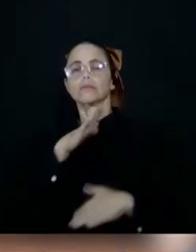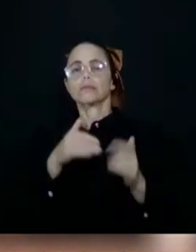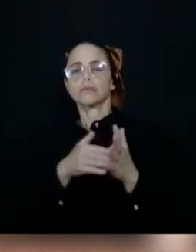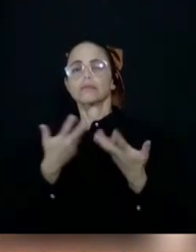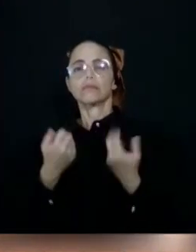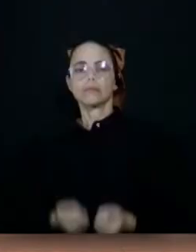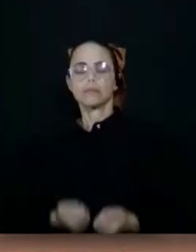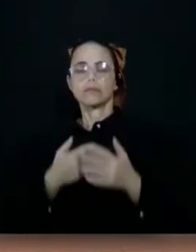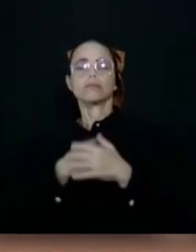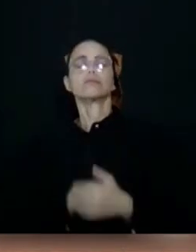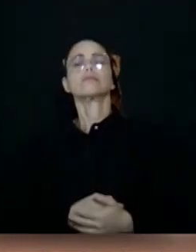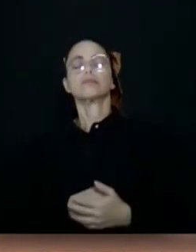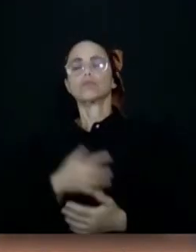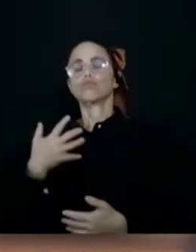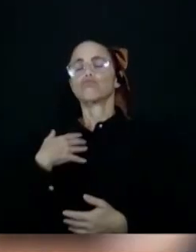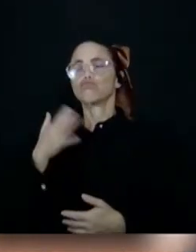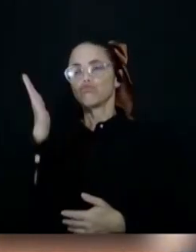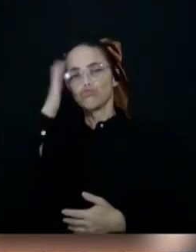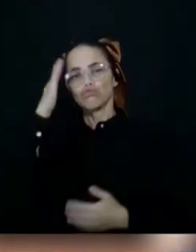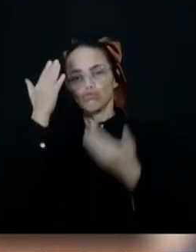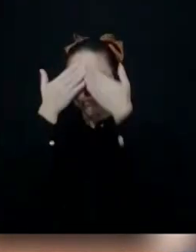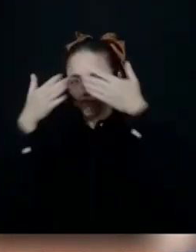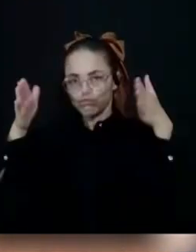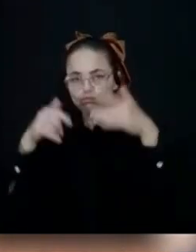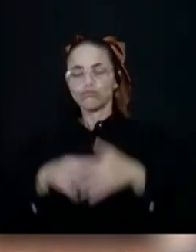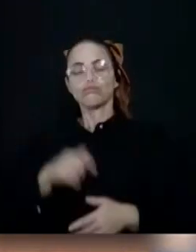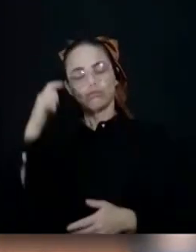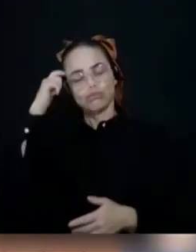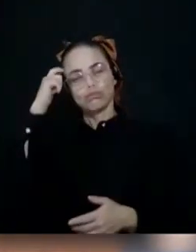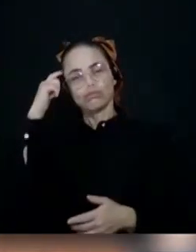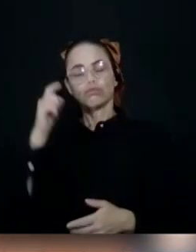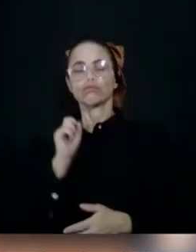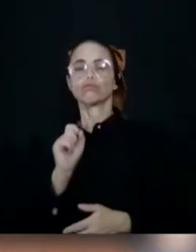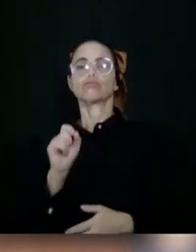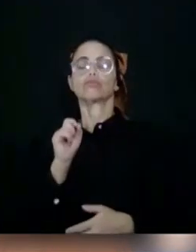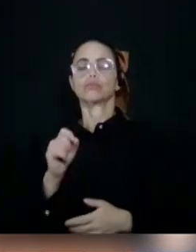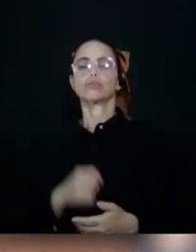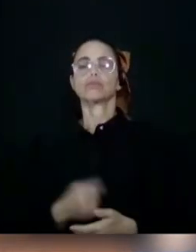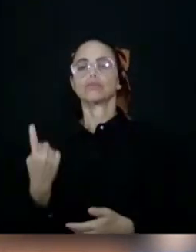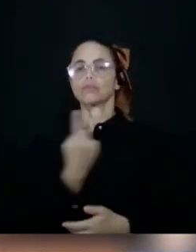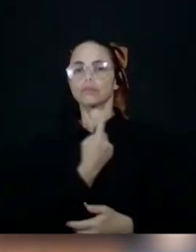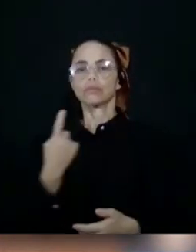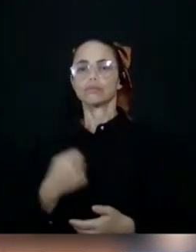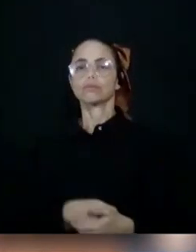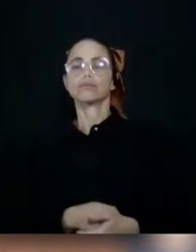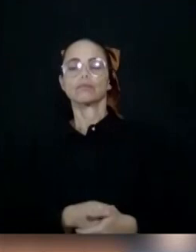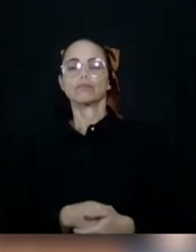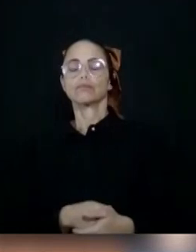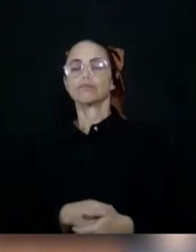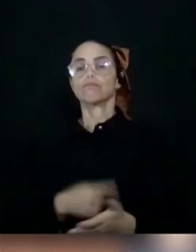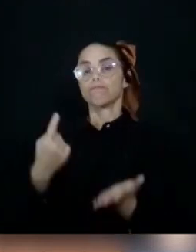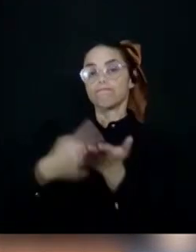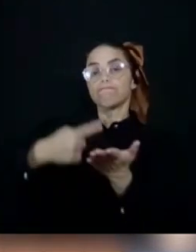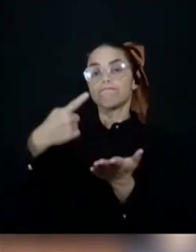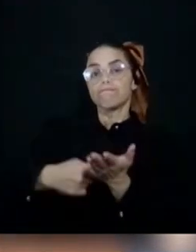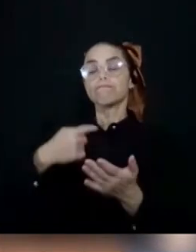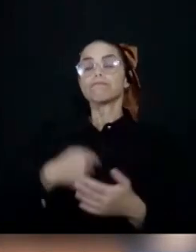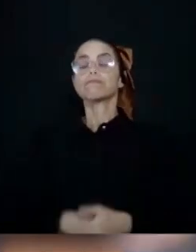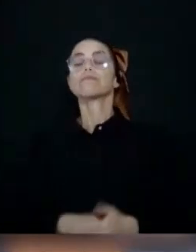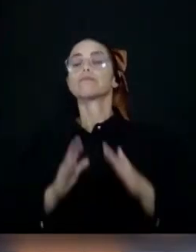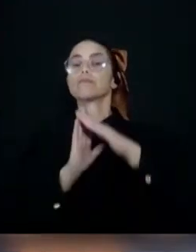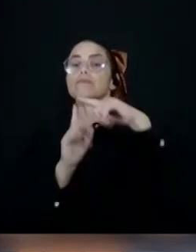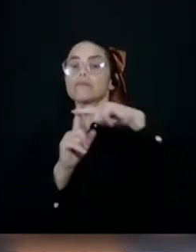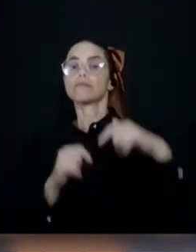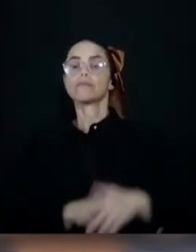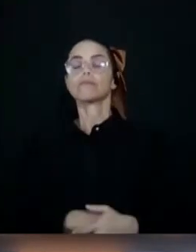a dimensão, o entendimento de que nós temos um comprometimento enquanto igreja, e assim eu